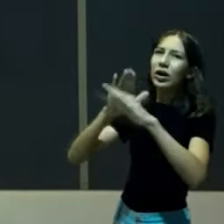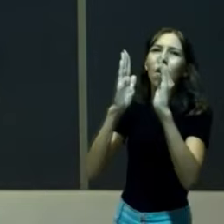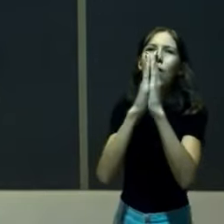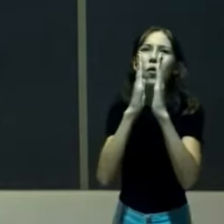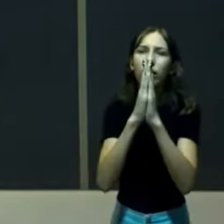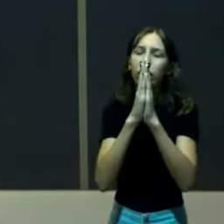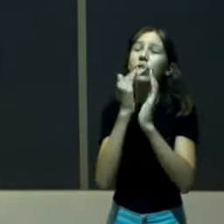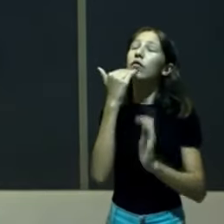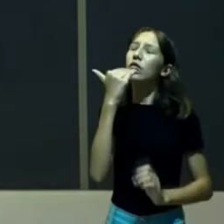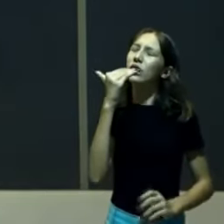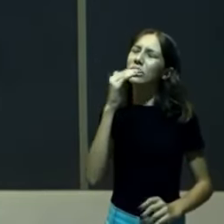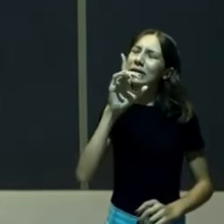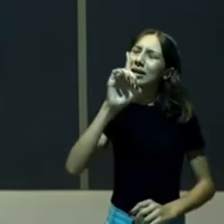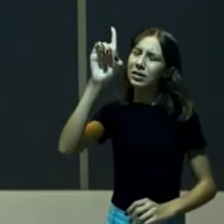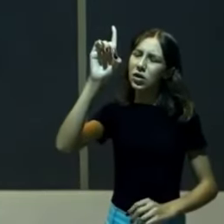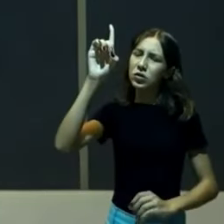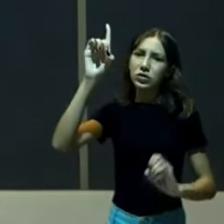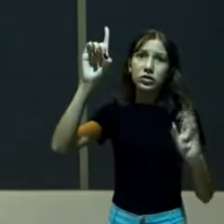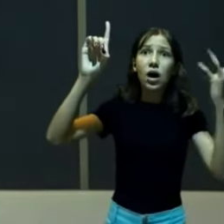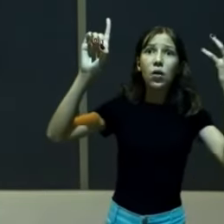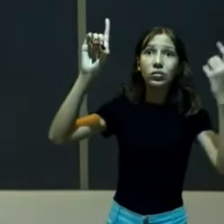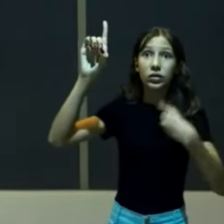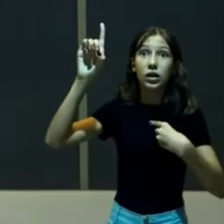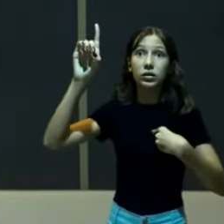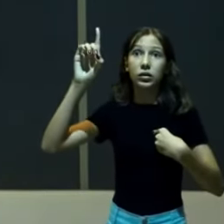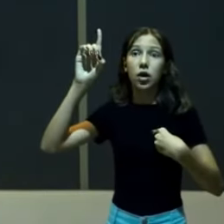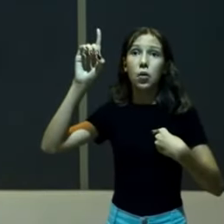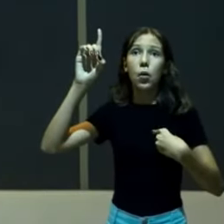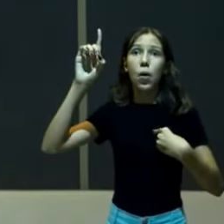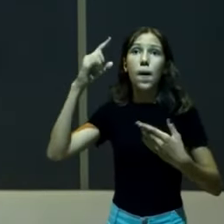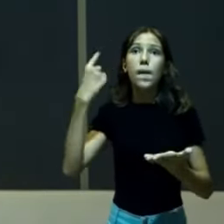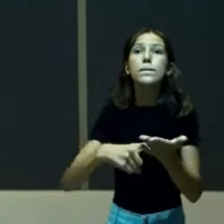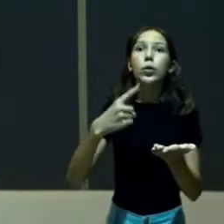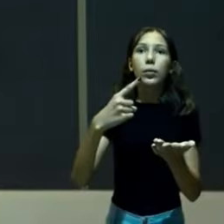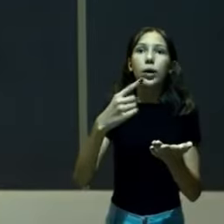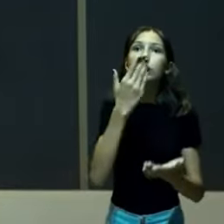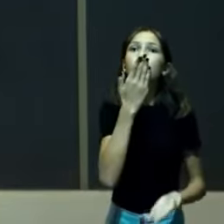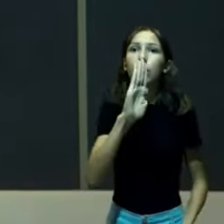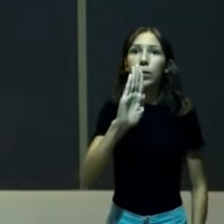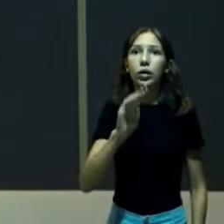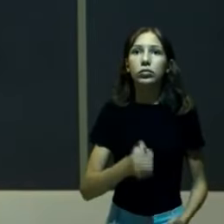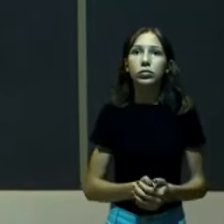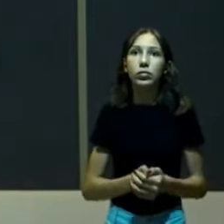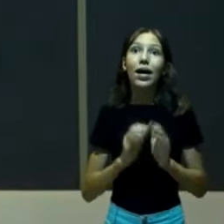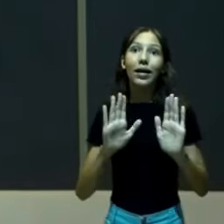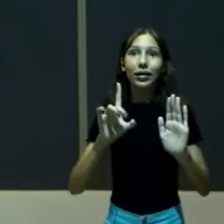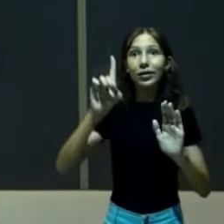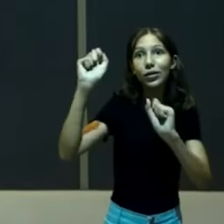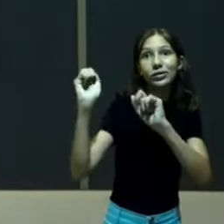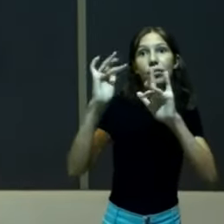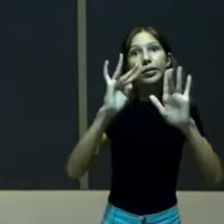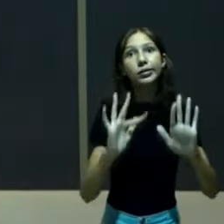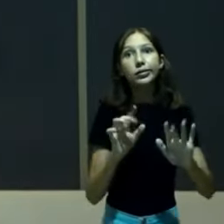Eu conheço alguns. Pastor, estou vivendo uma vida assim, assada, assada. Ora, Deus entra com providência, eu vou fazer isso,